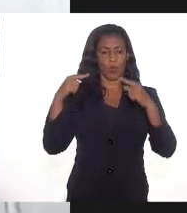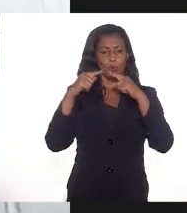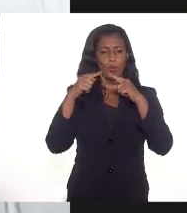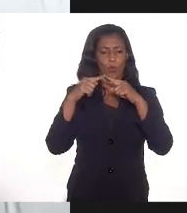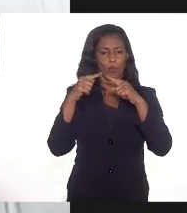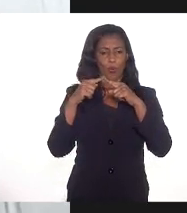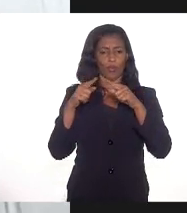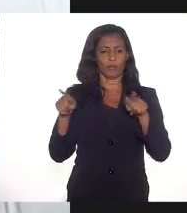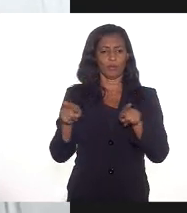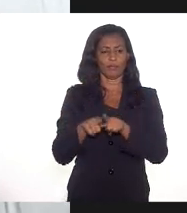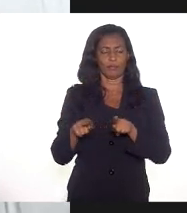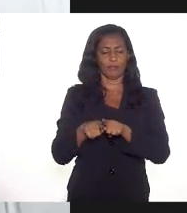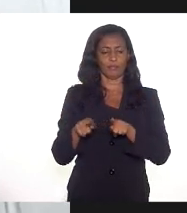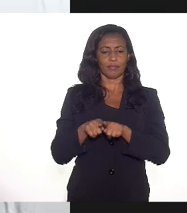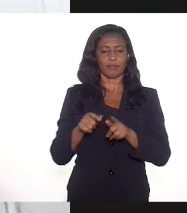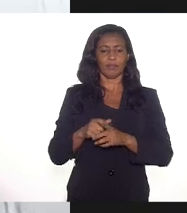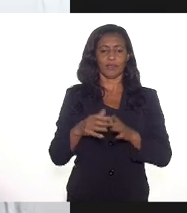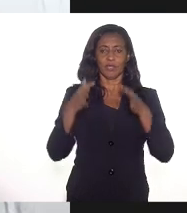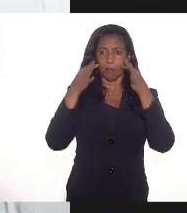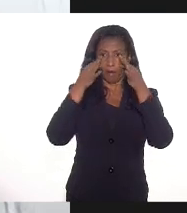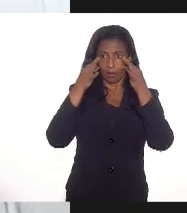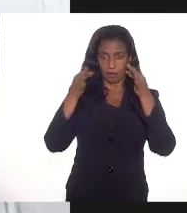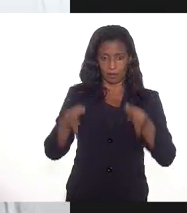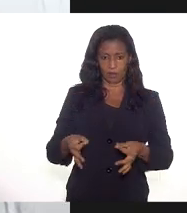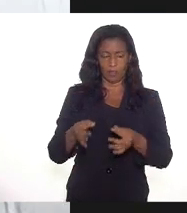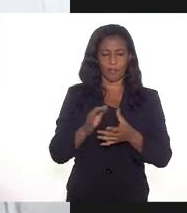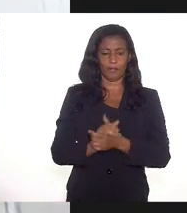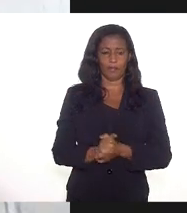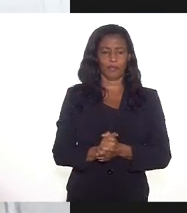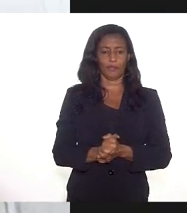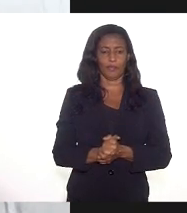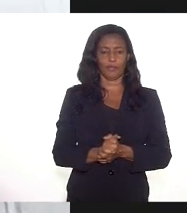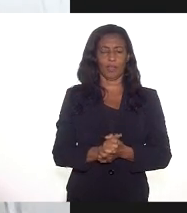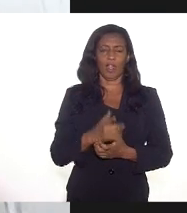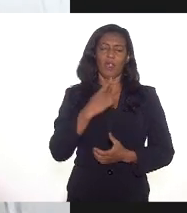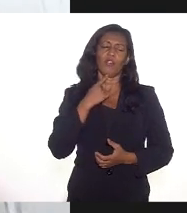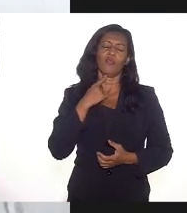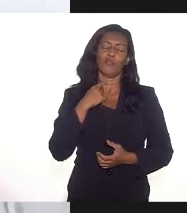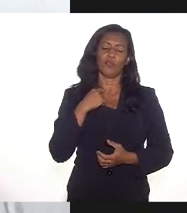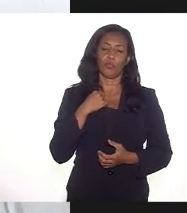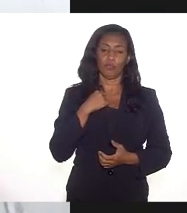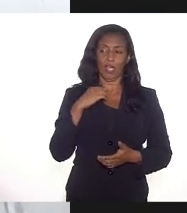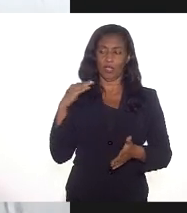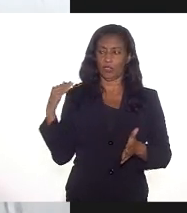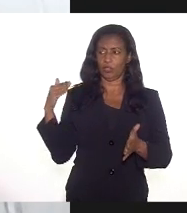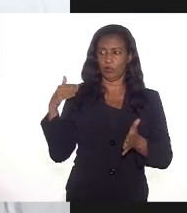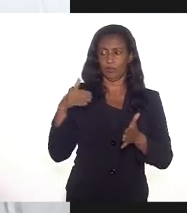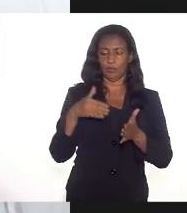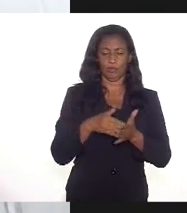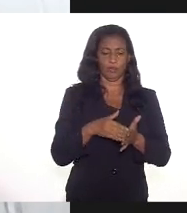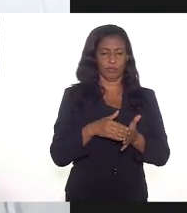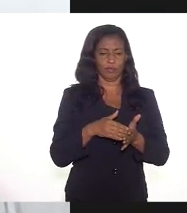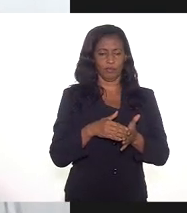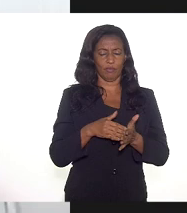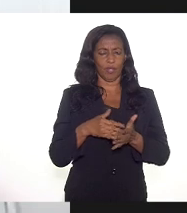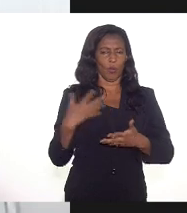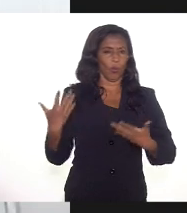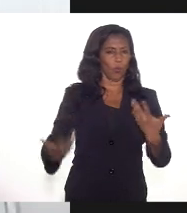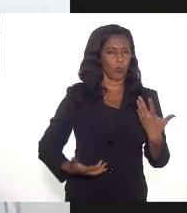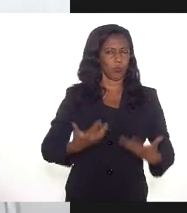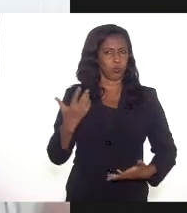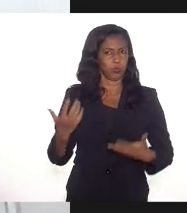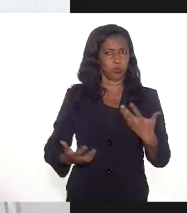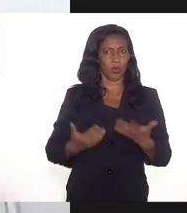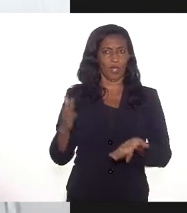com o Márcio Galberto, que chama a atenção a vontade, o ímpeto tão fervoroso